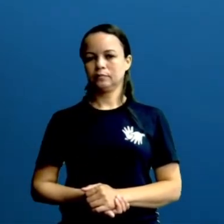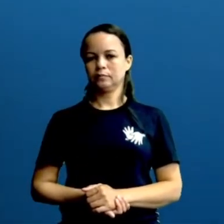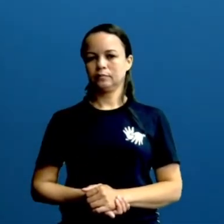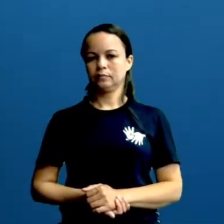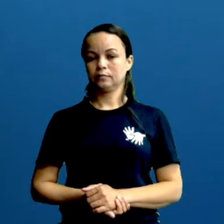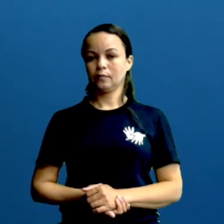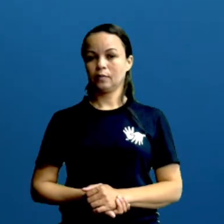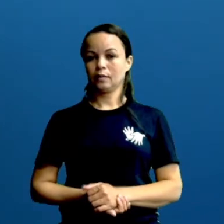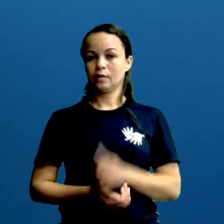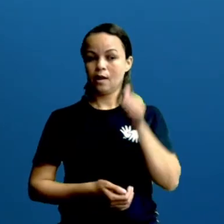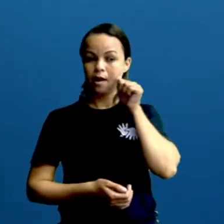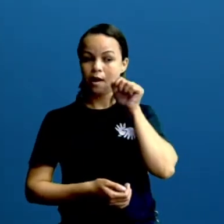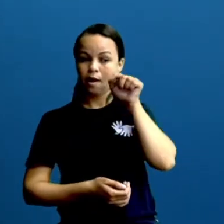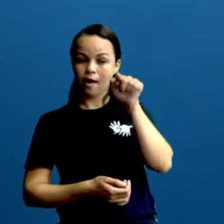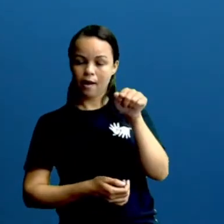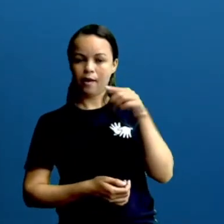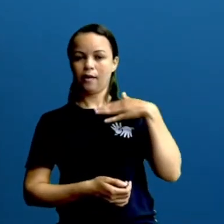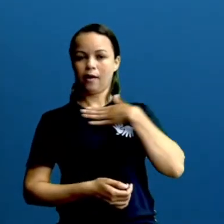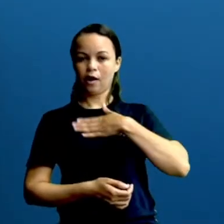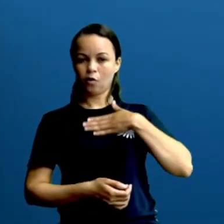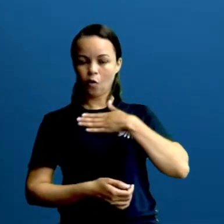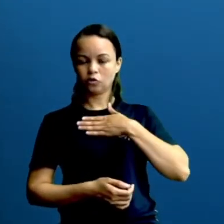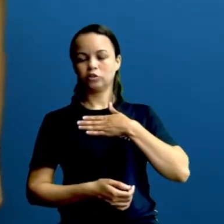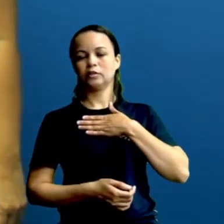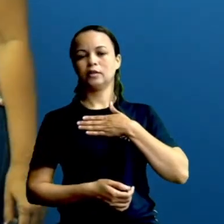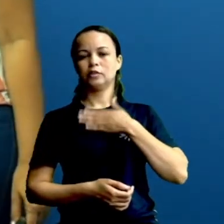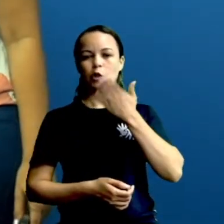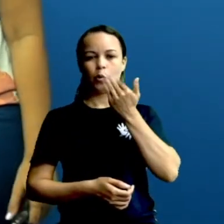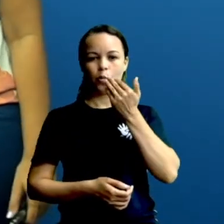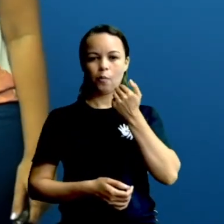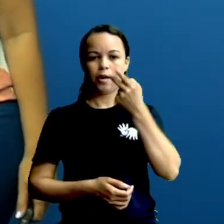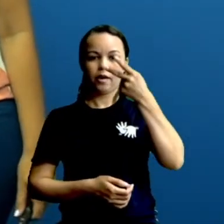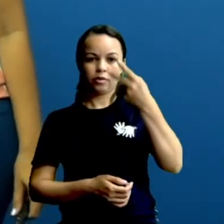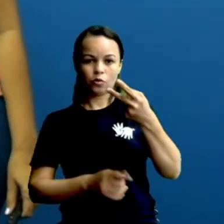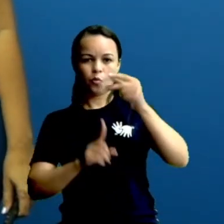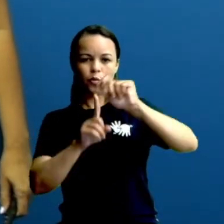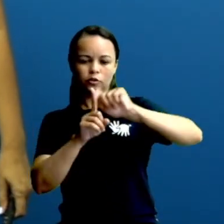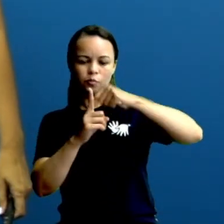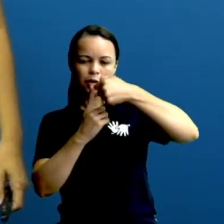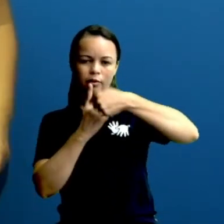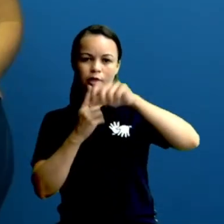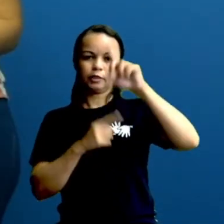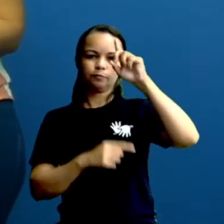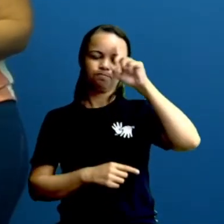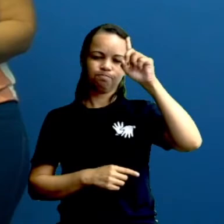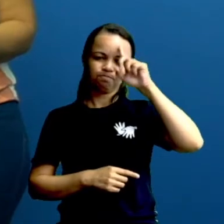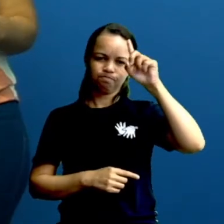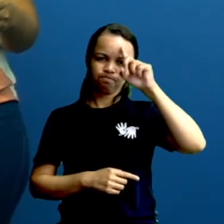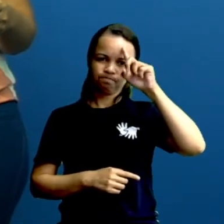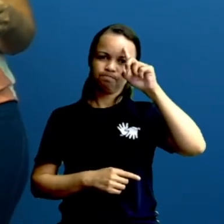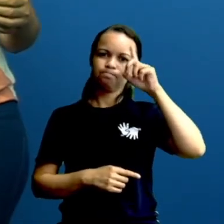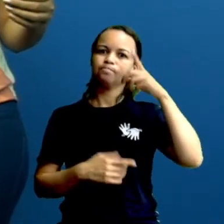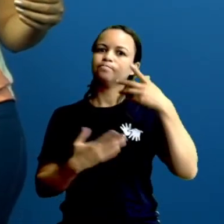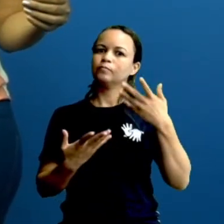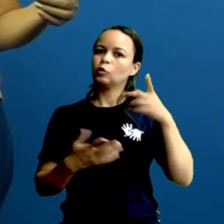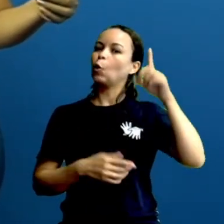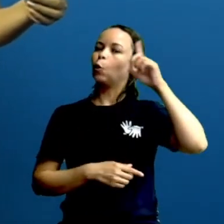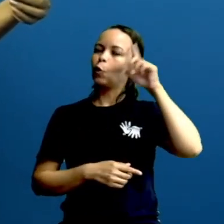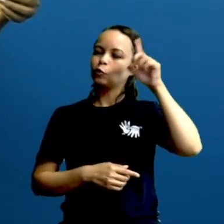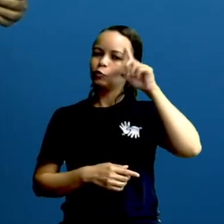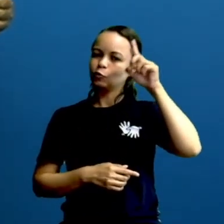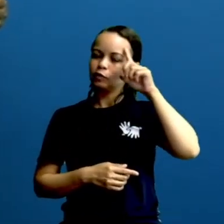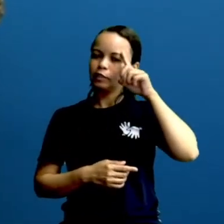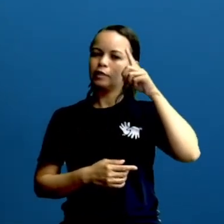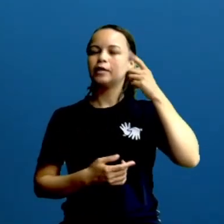Ó, ela gosta de comer 2 bananas todo dia. Todo